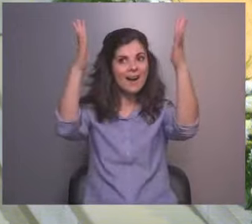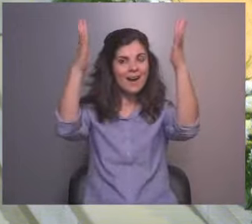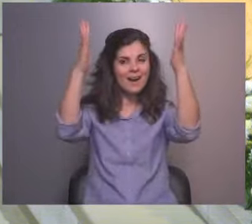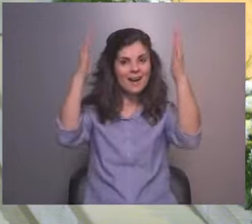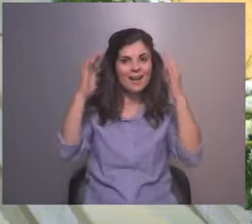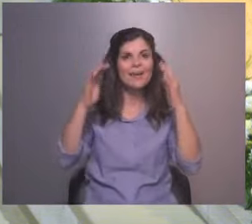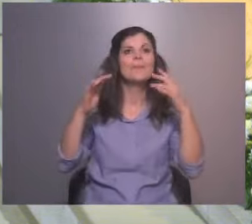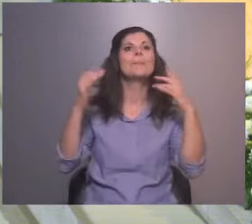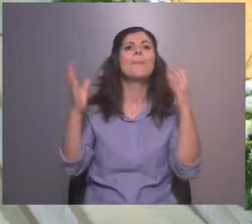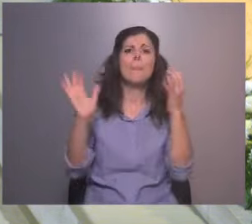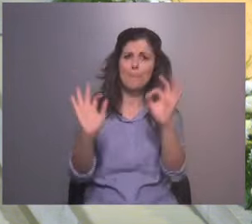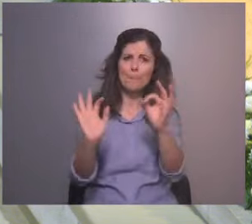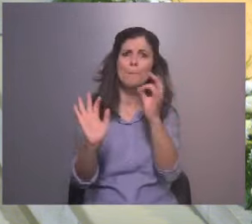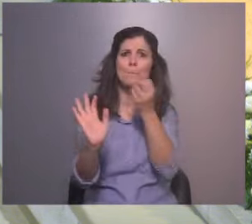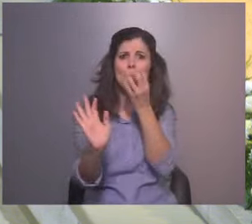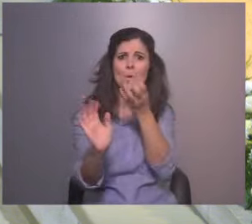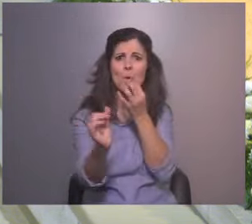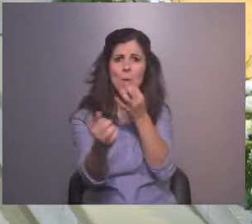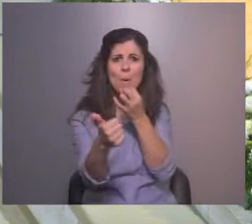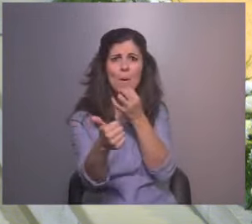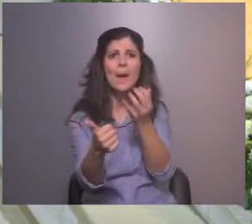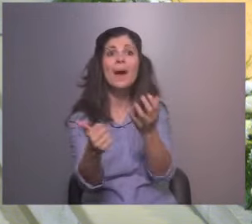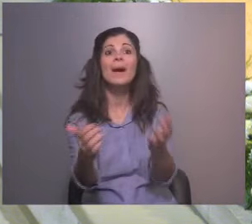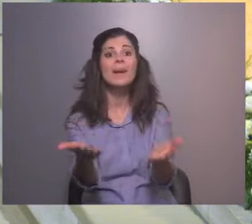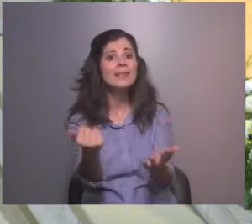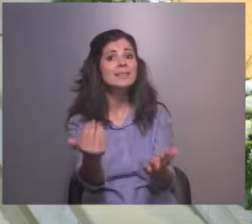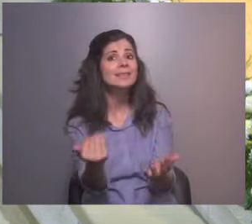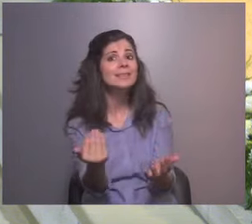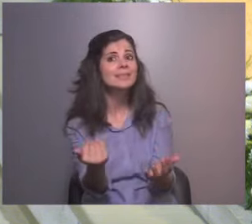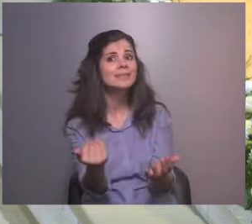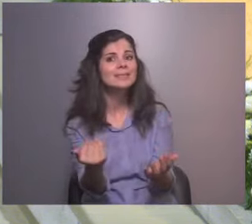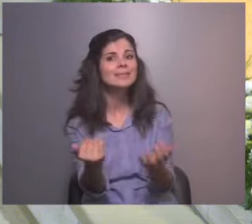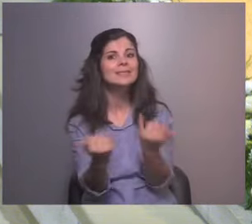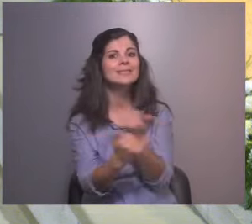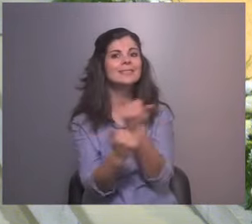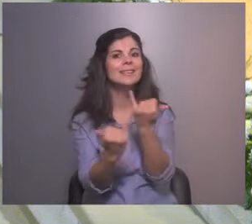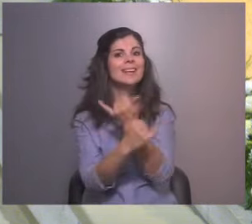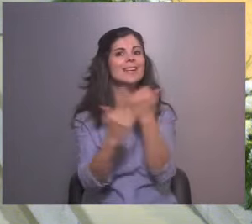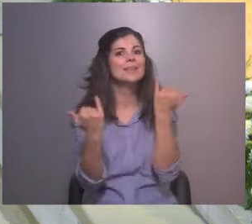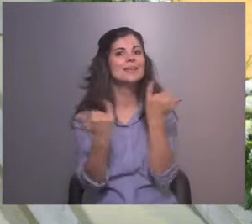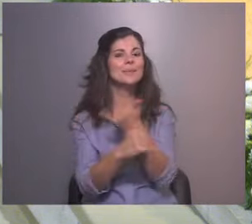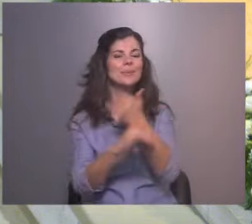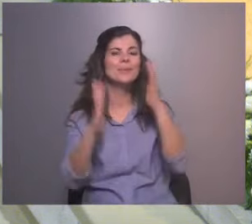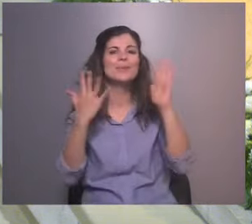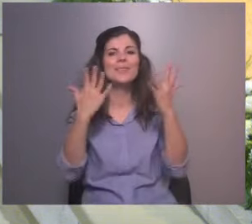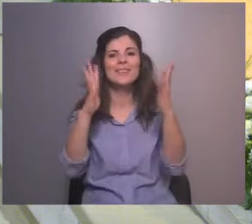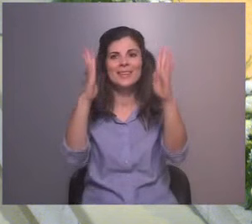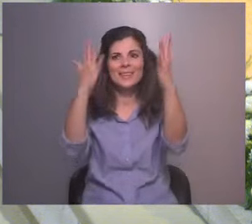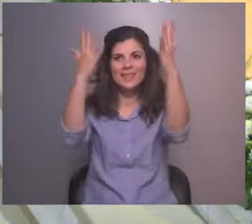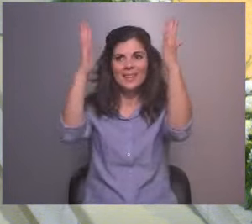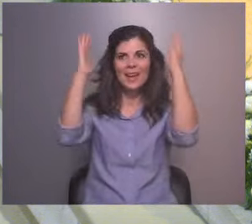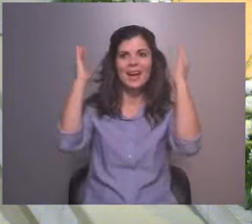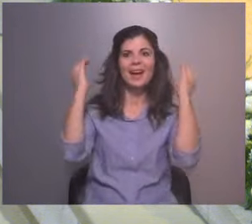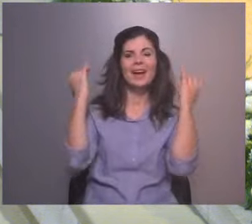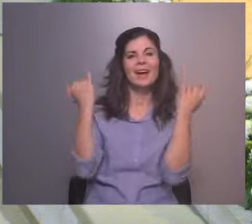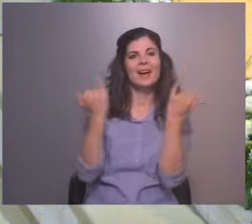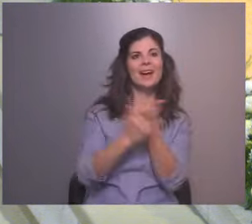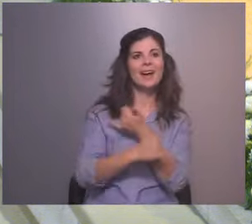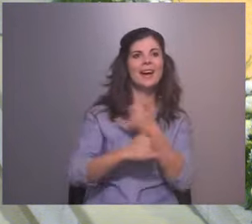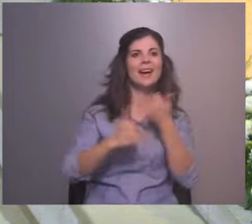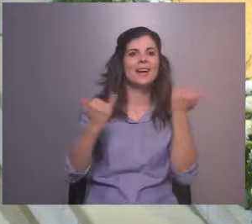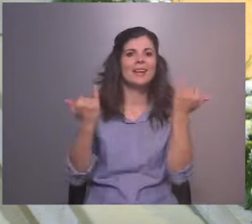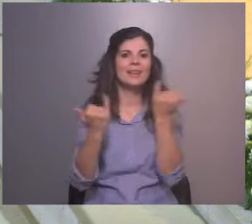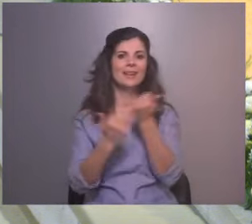aleluia. Bem, muito bem. Então, do início, cantamos com alegria, todos.